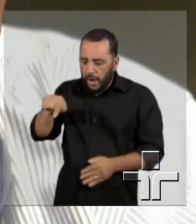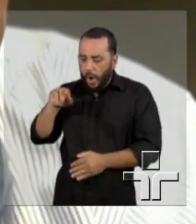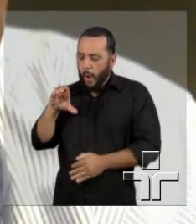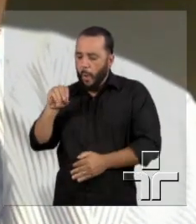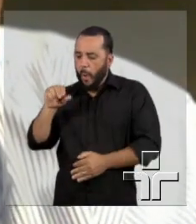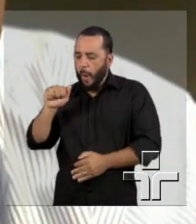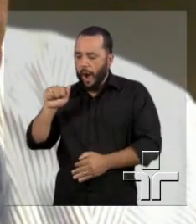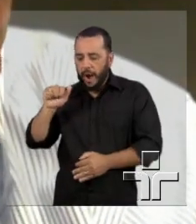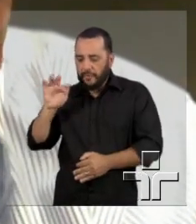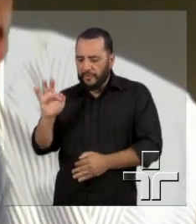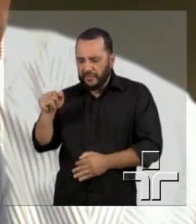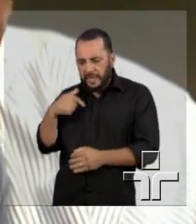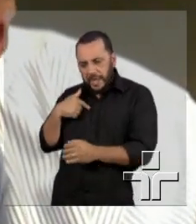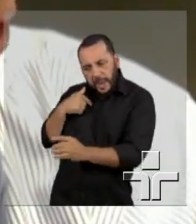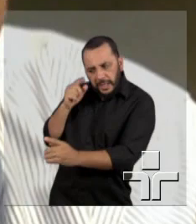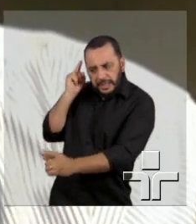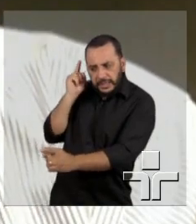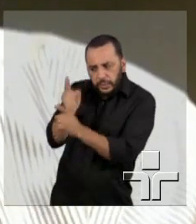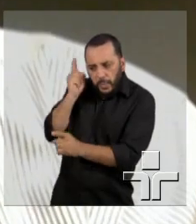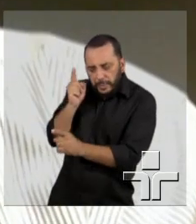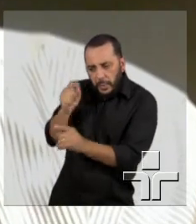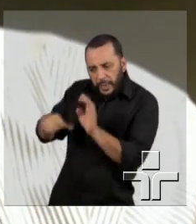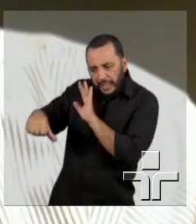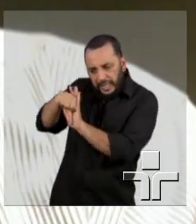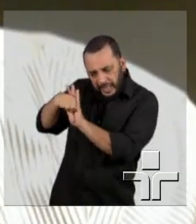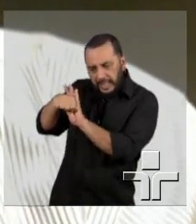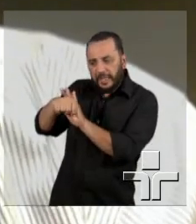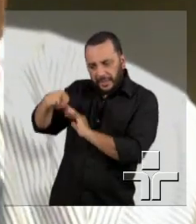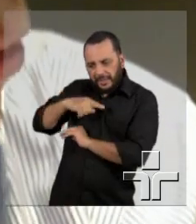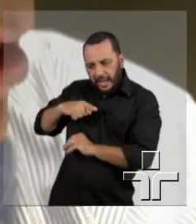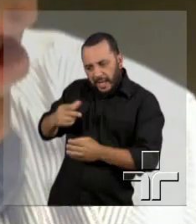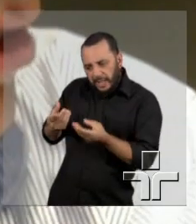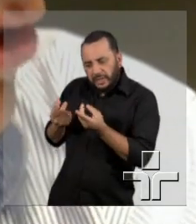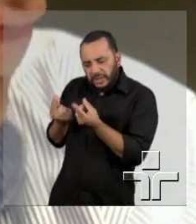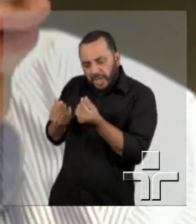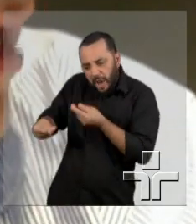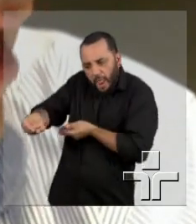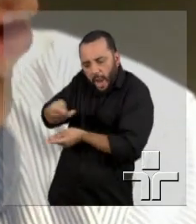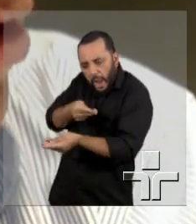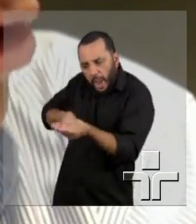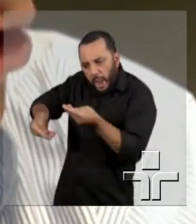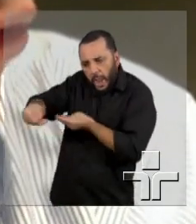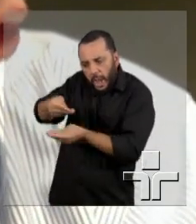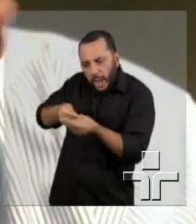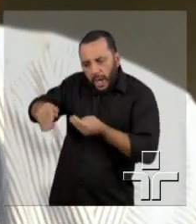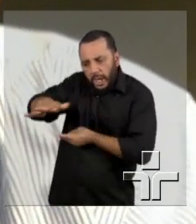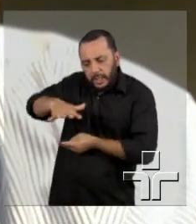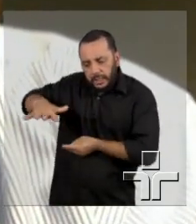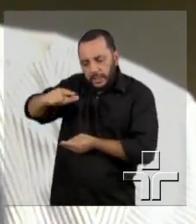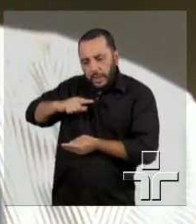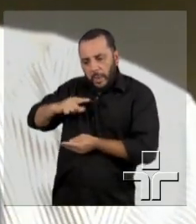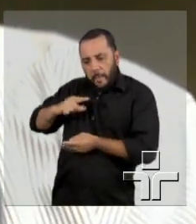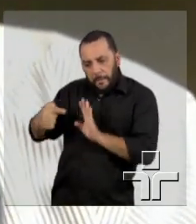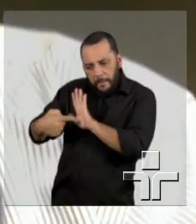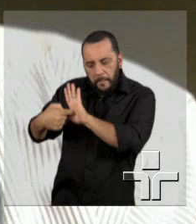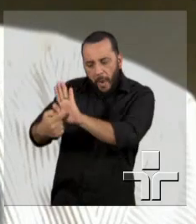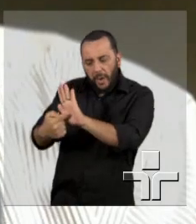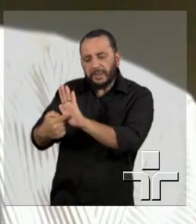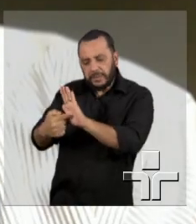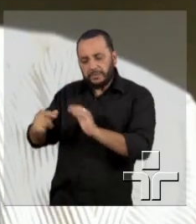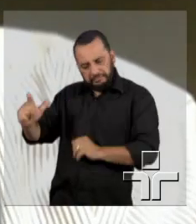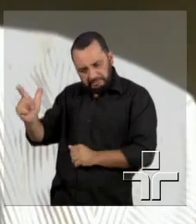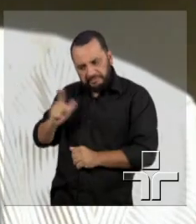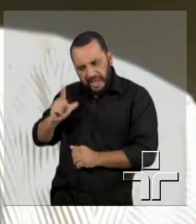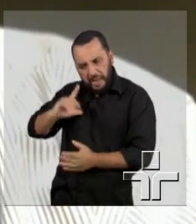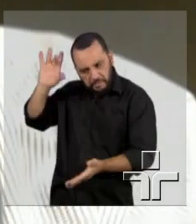pela existência de crimes previstos nesta lei, lavagem de dinheiro, de fundados indícios de sua prática ou de qualquer